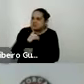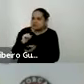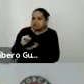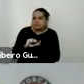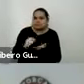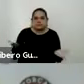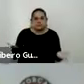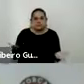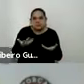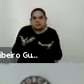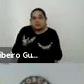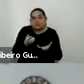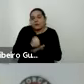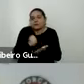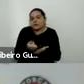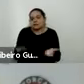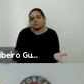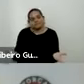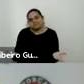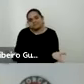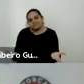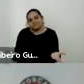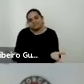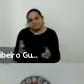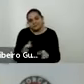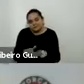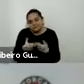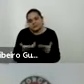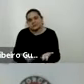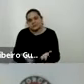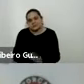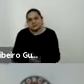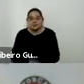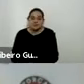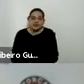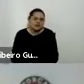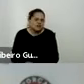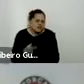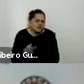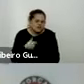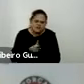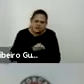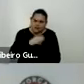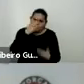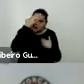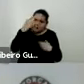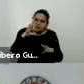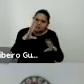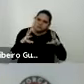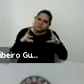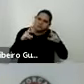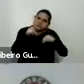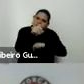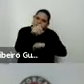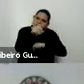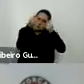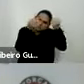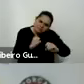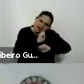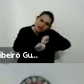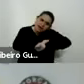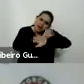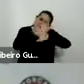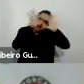absurdo. Mas que bom, doutor. Eu agradeço muito porque você fala de uma forma muito simples, que fica muito fácil para o nosso trabalhador entender